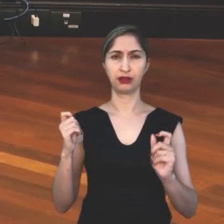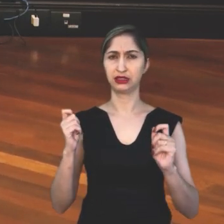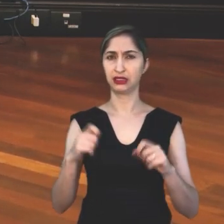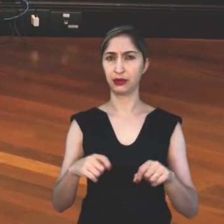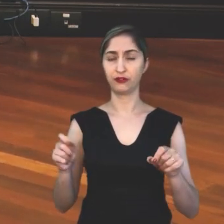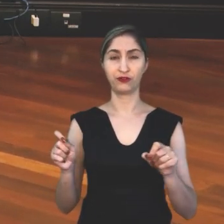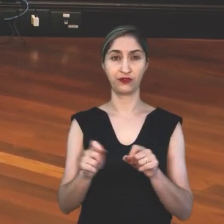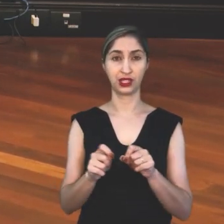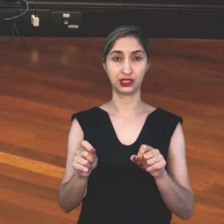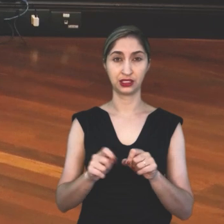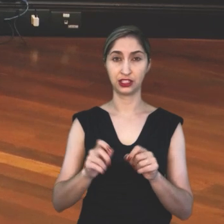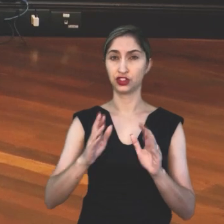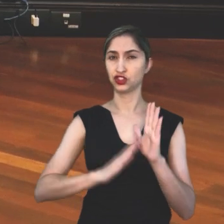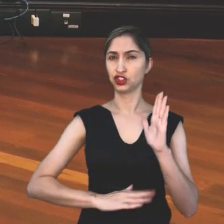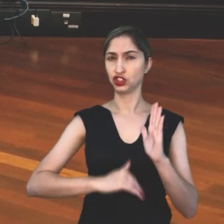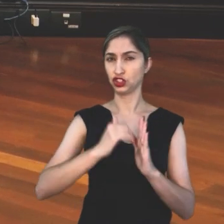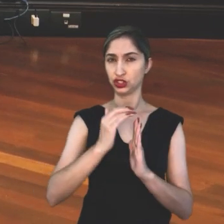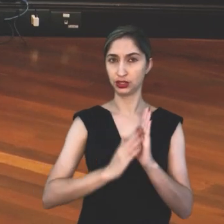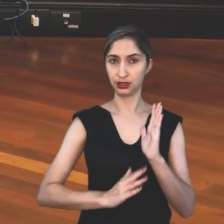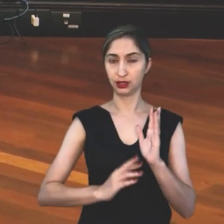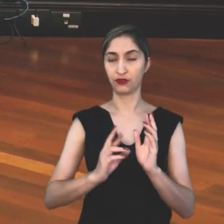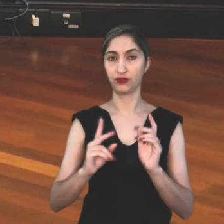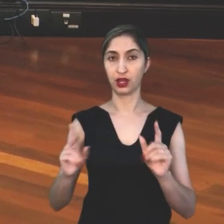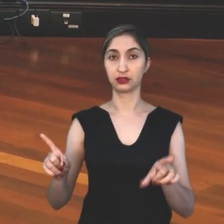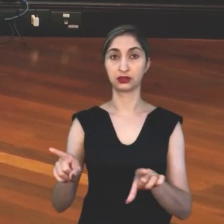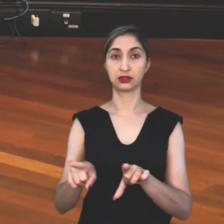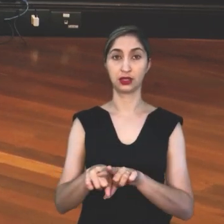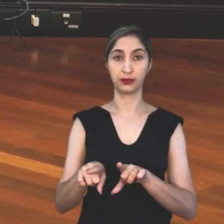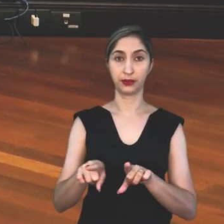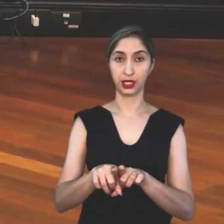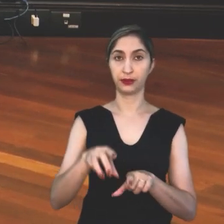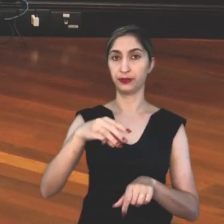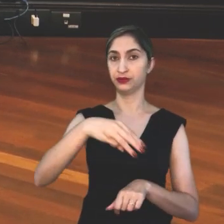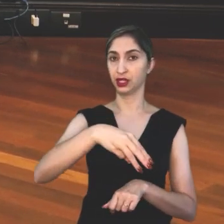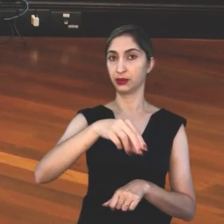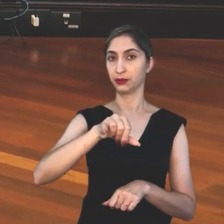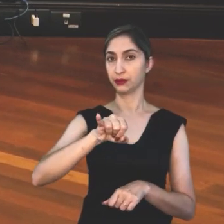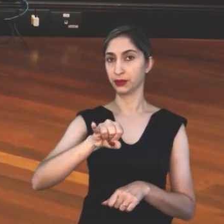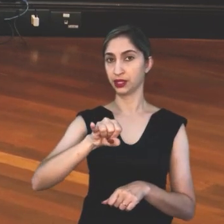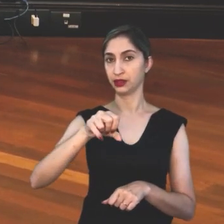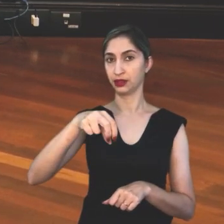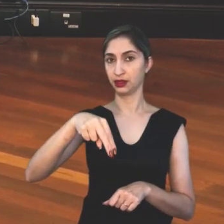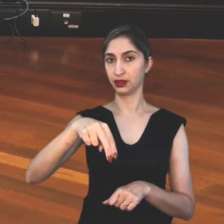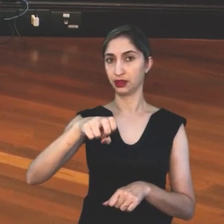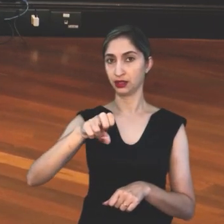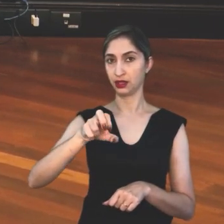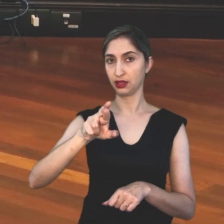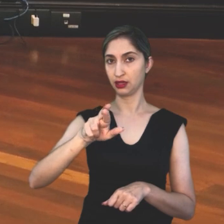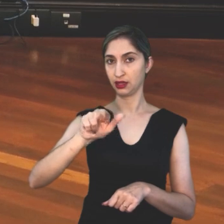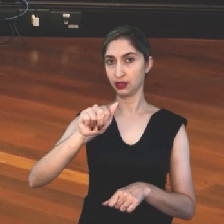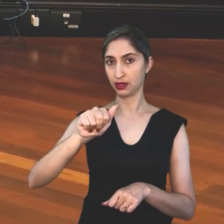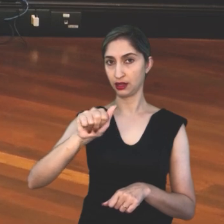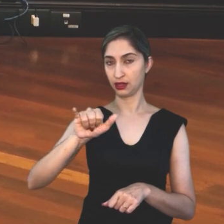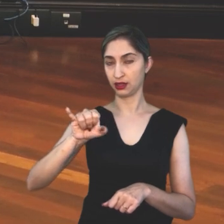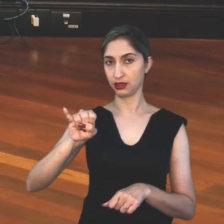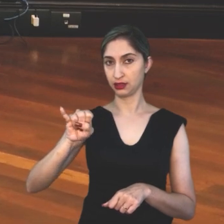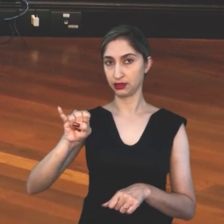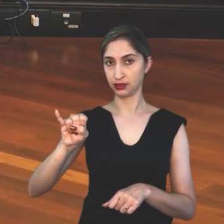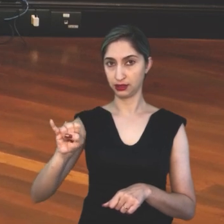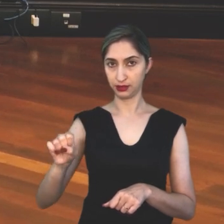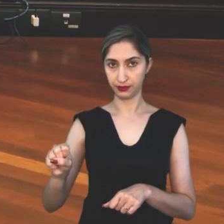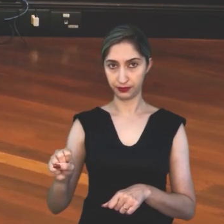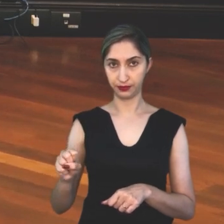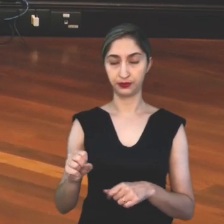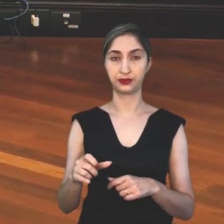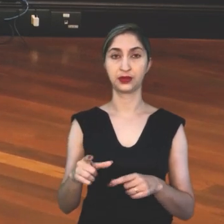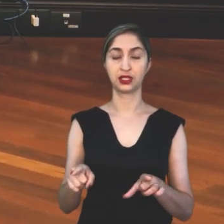com várias crianças, né? Dá para fazer bastante tinta. Vão também os minerais,